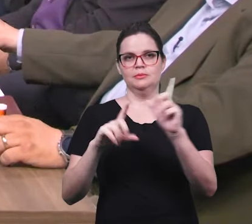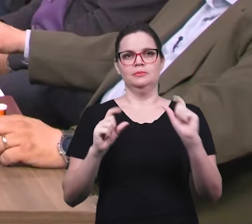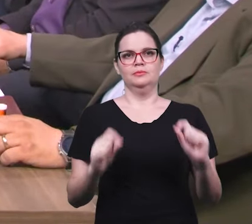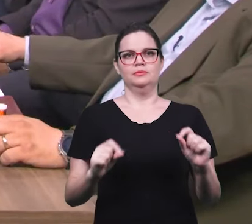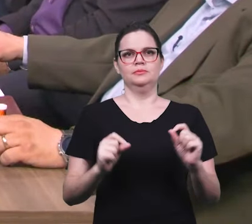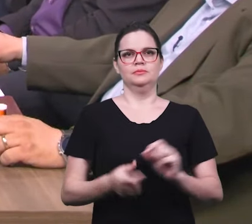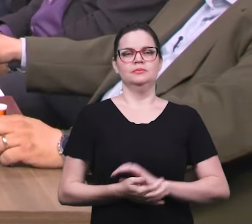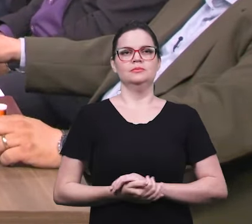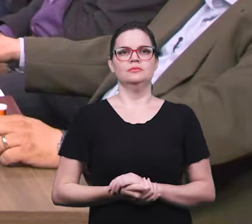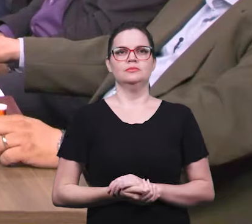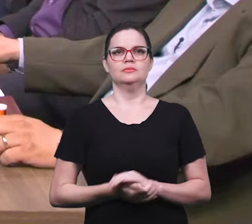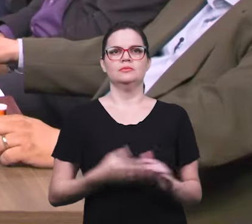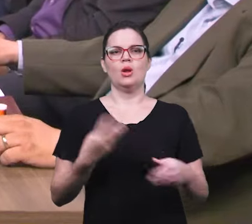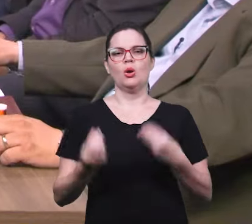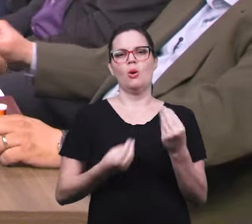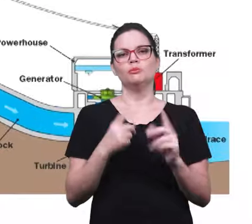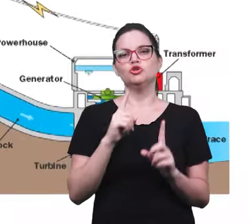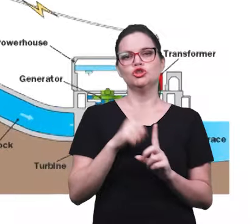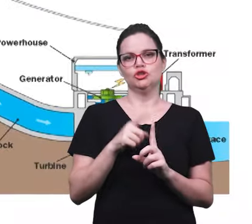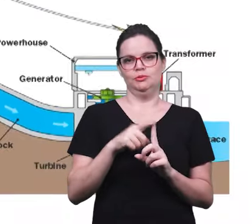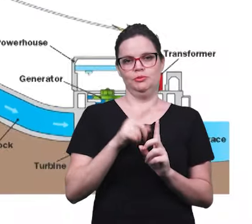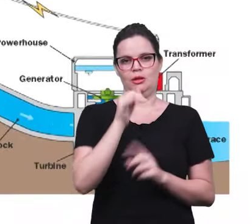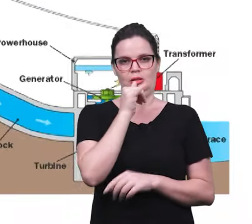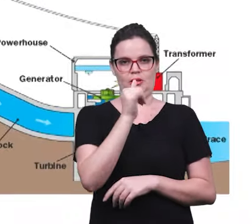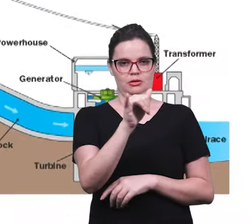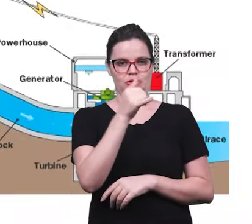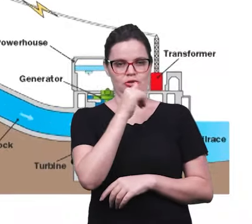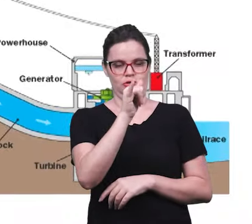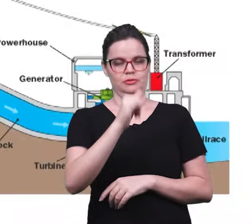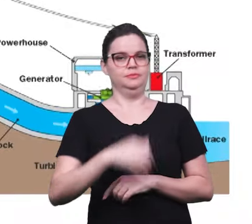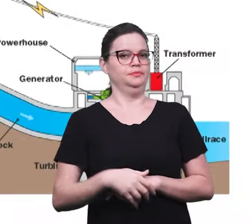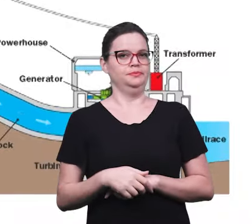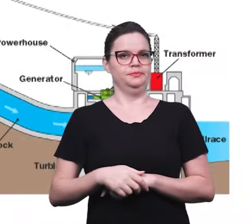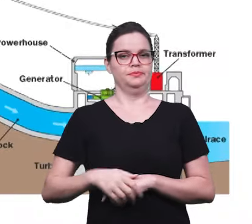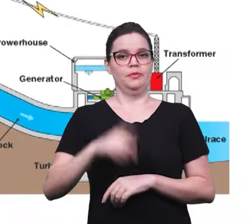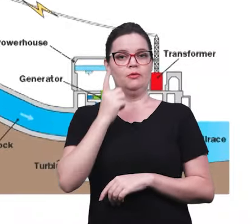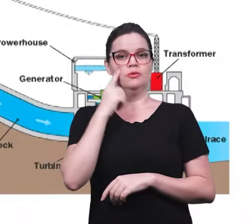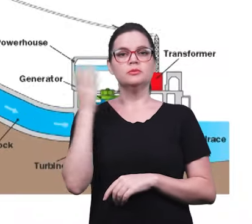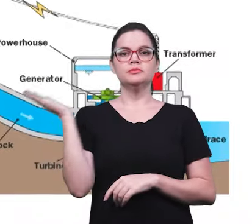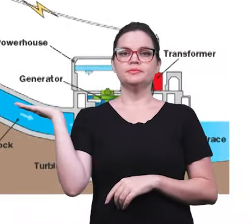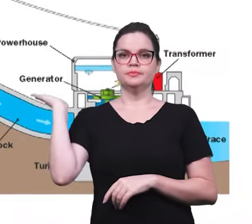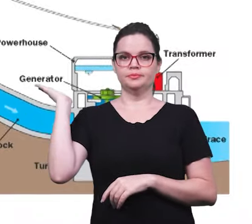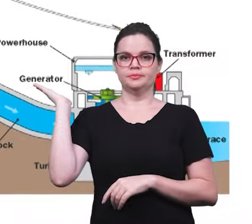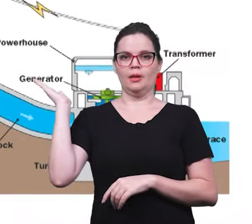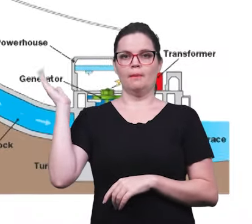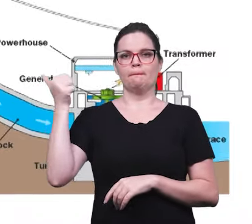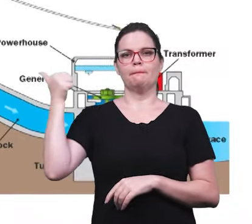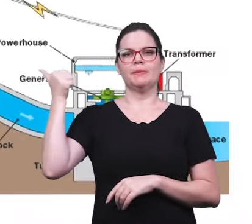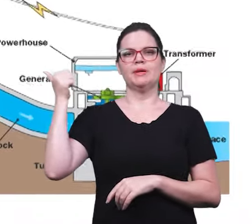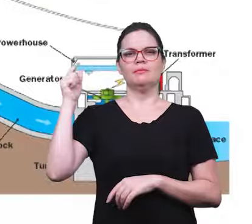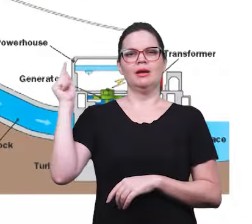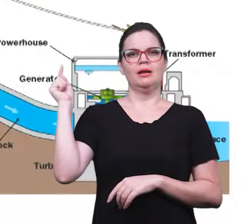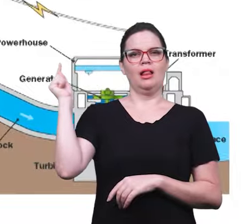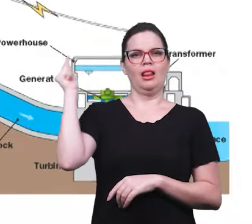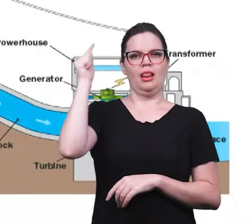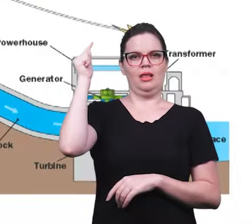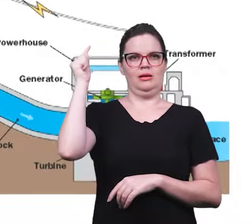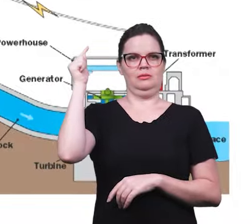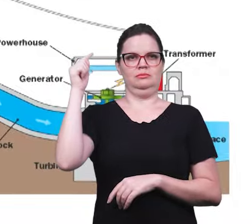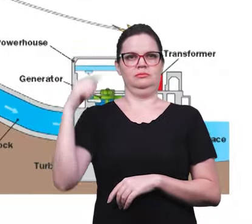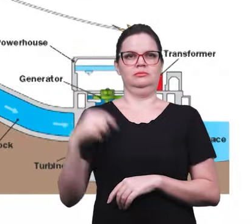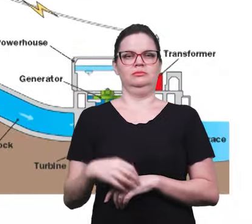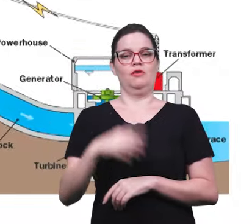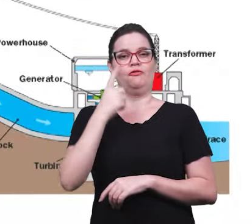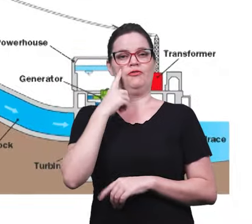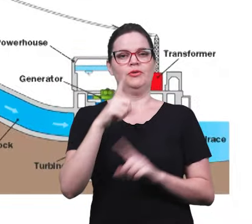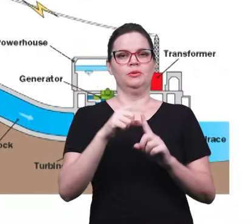sobre essas formas de energia, né? Então, nós vemos aqui um exemplo nesse quadro de algumas formas de energia que nós encontramos,